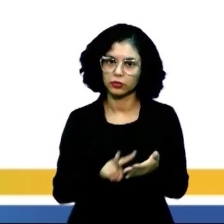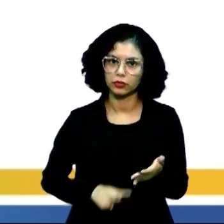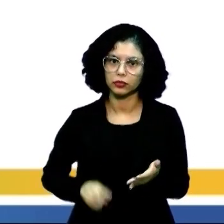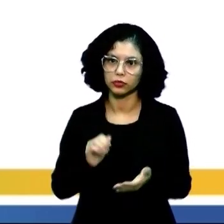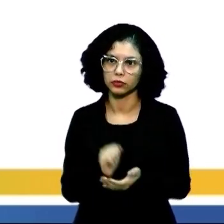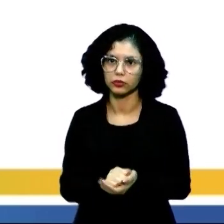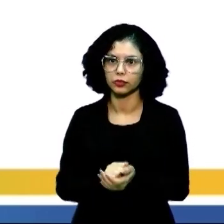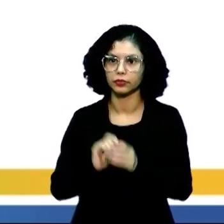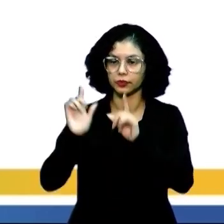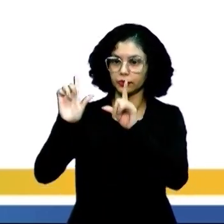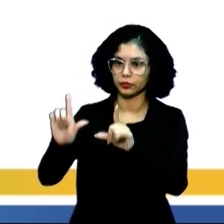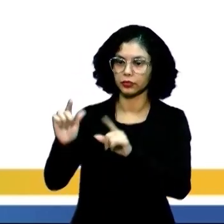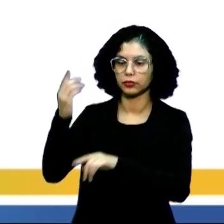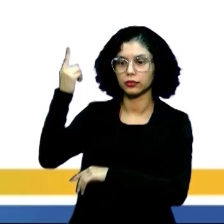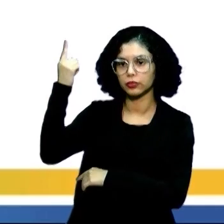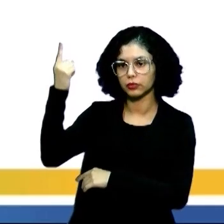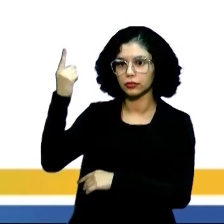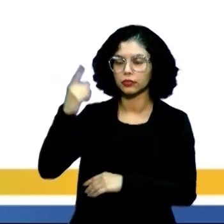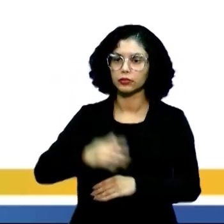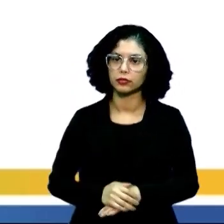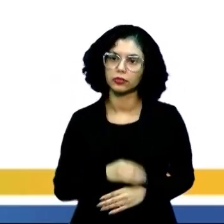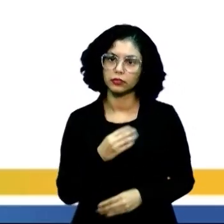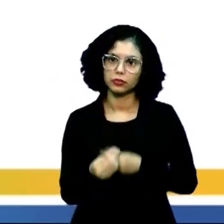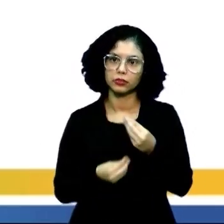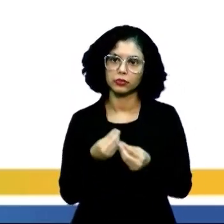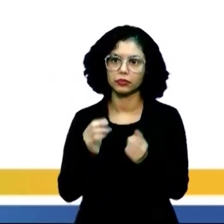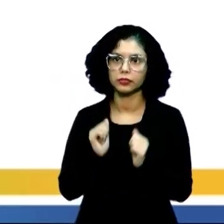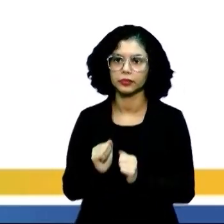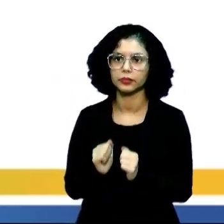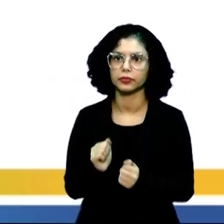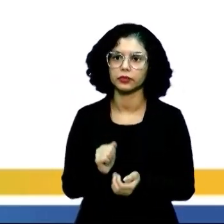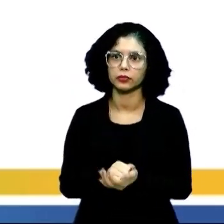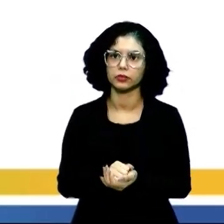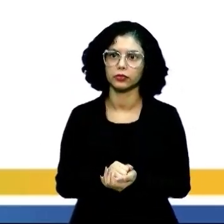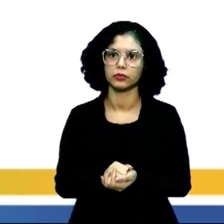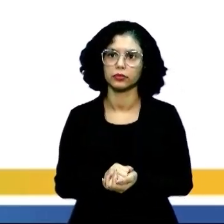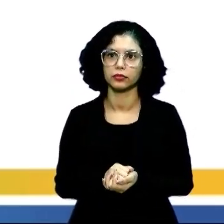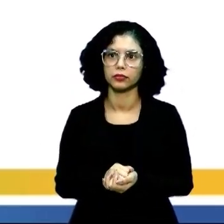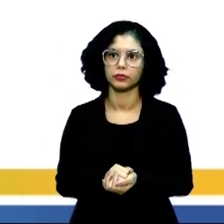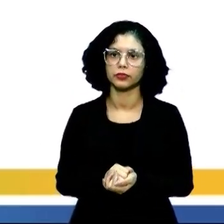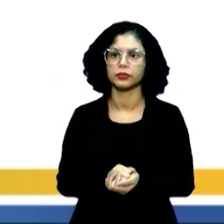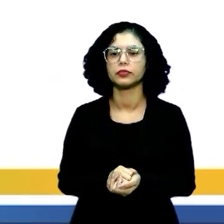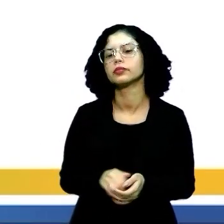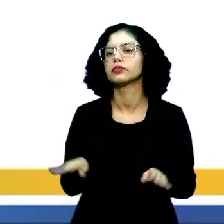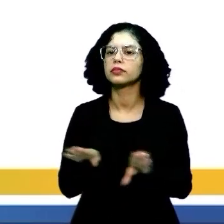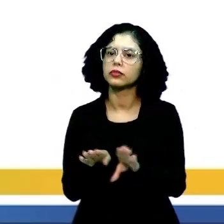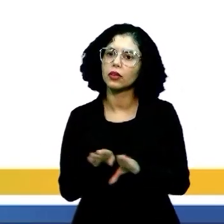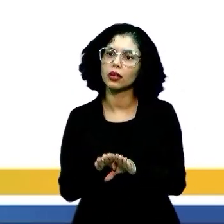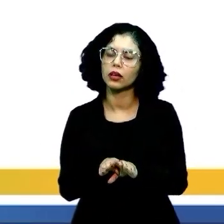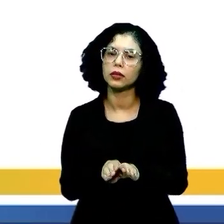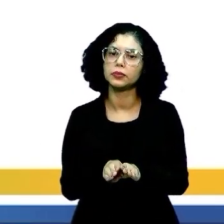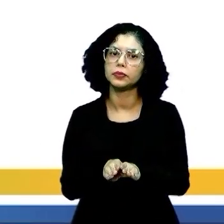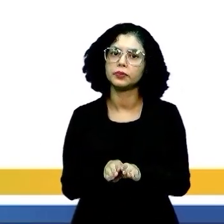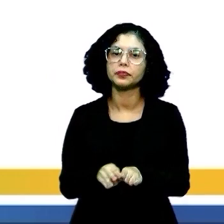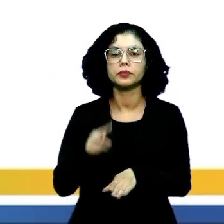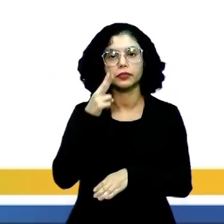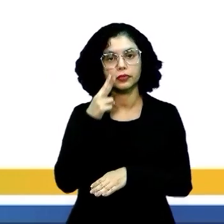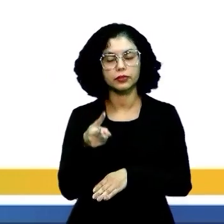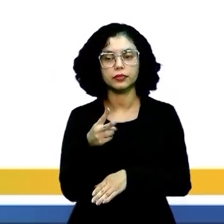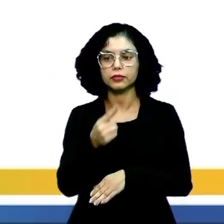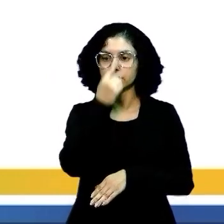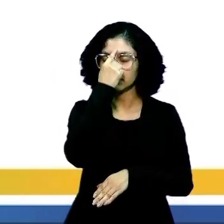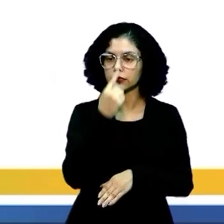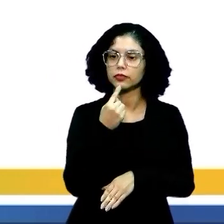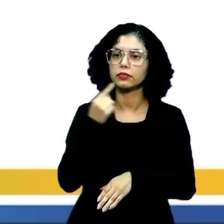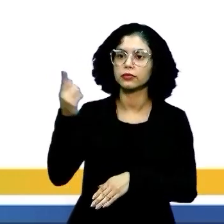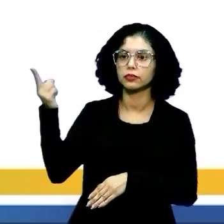dessa charge. Como que a gente pode fazer a leitura dessa charge? A gente tem um tanque de guerra, vocês podem observar